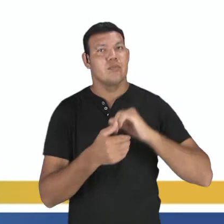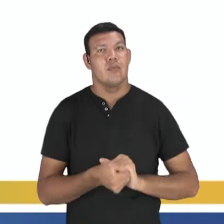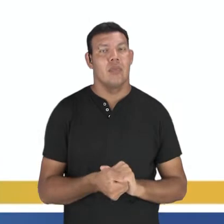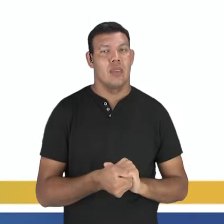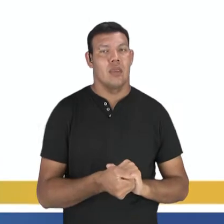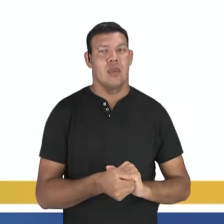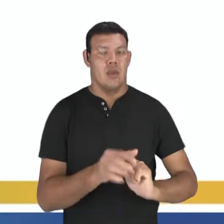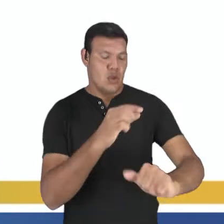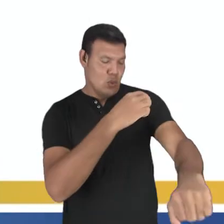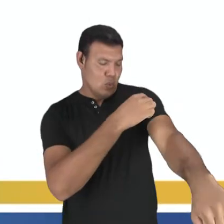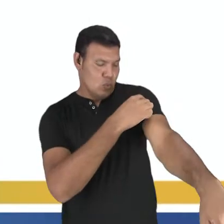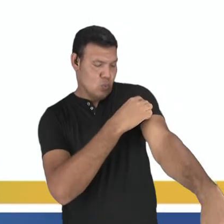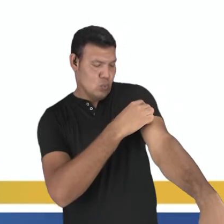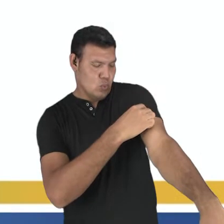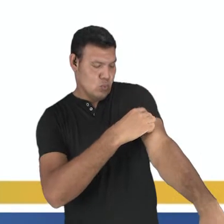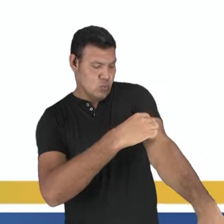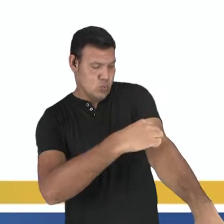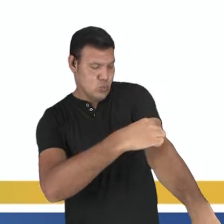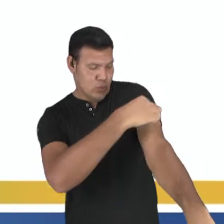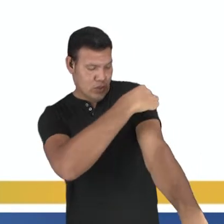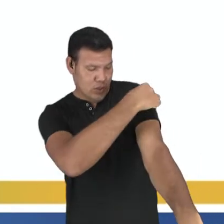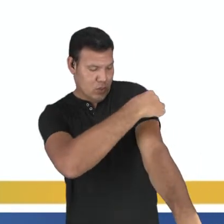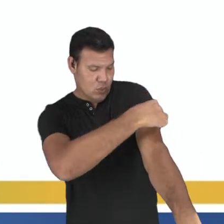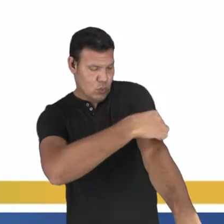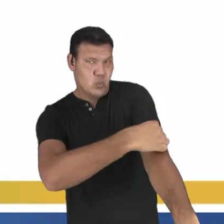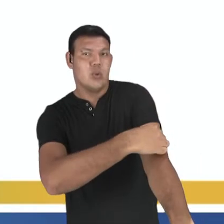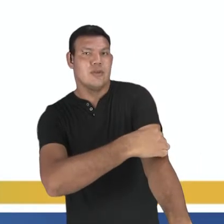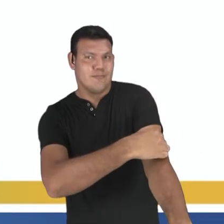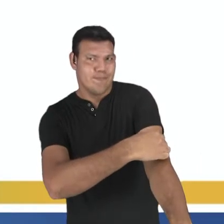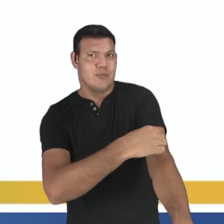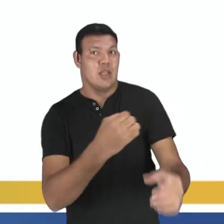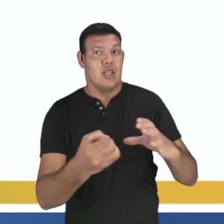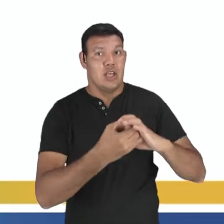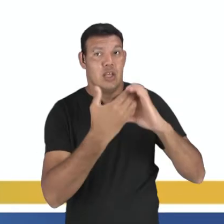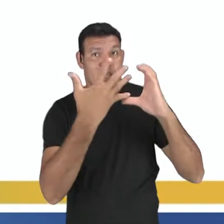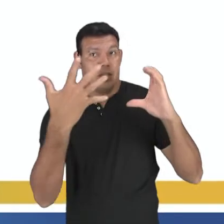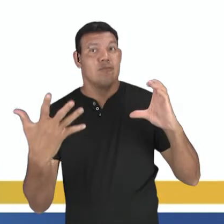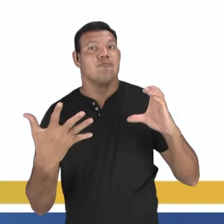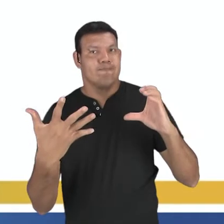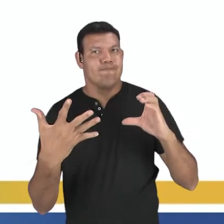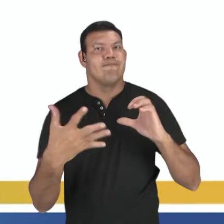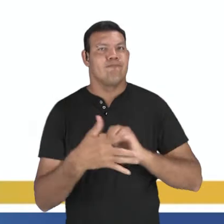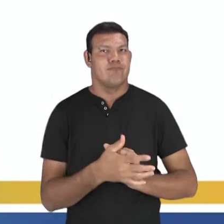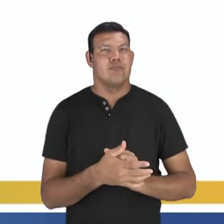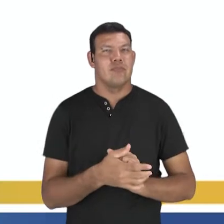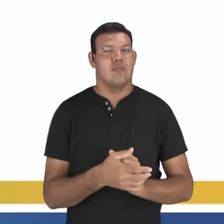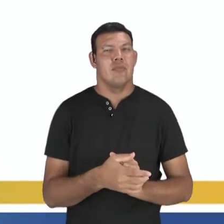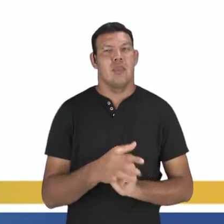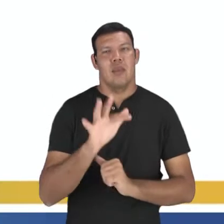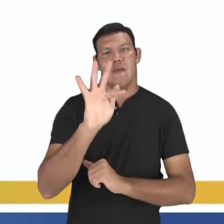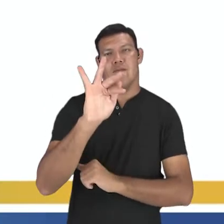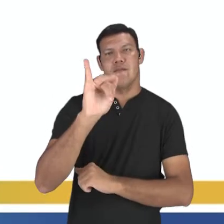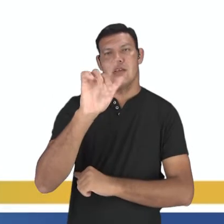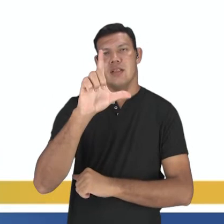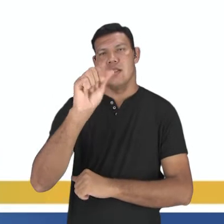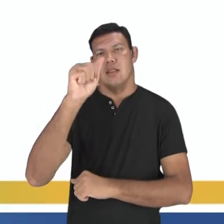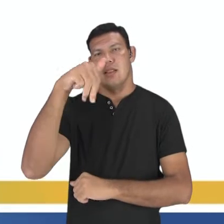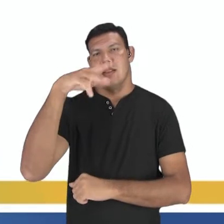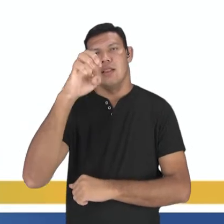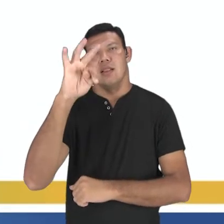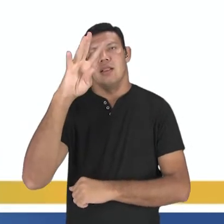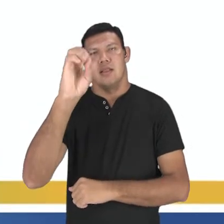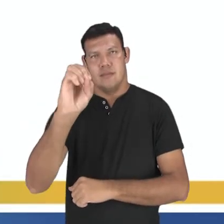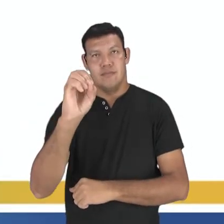chamadas de fibras musculares, e essas fibras musculares elas são caracterizadas por ter o que a gente chama de filamentos de miosina e também